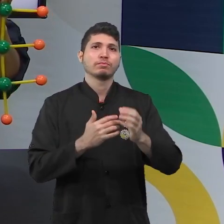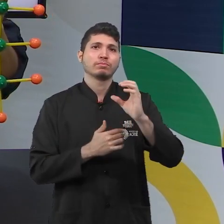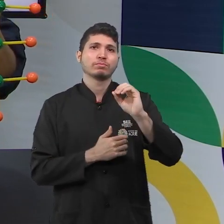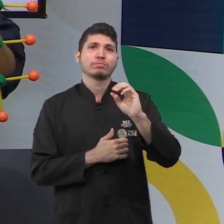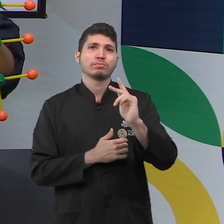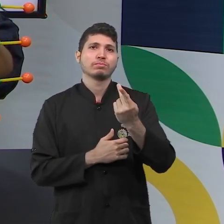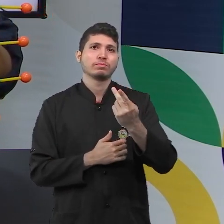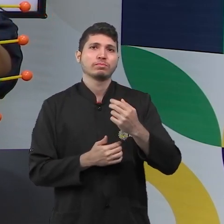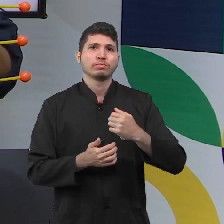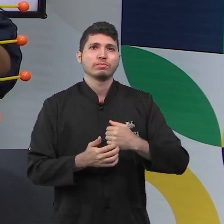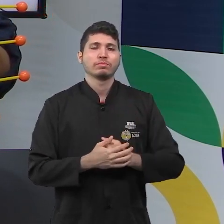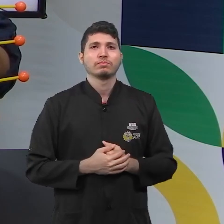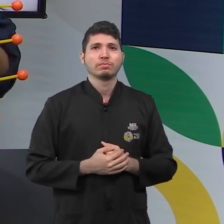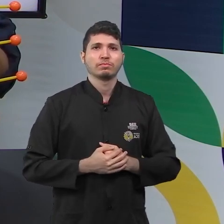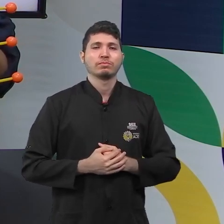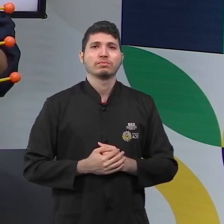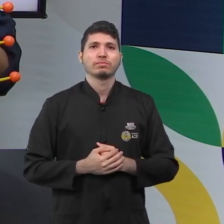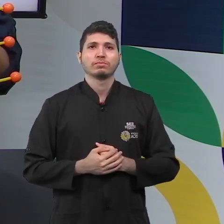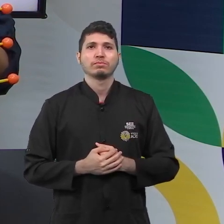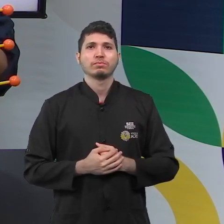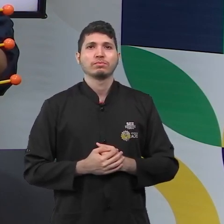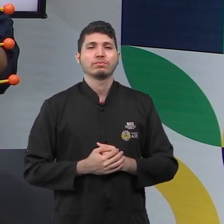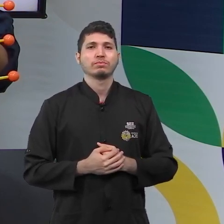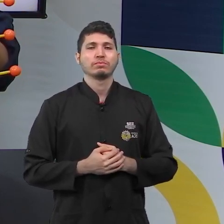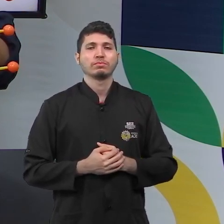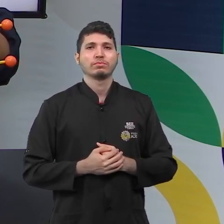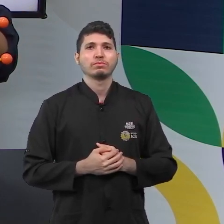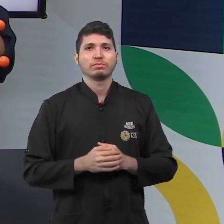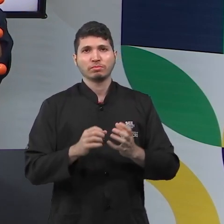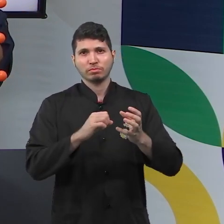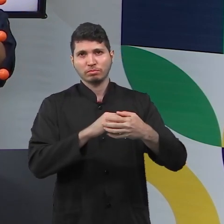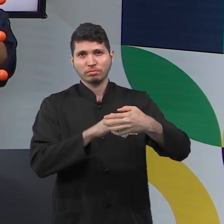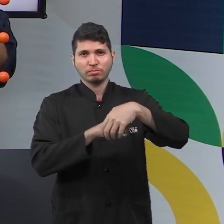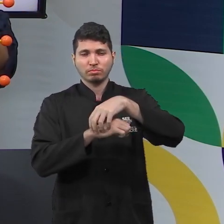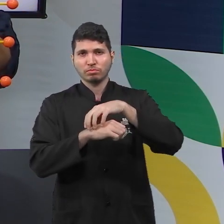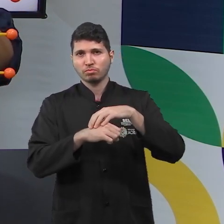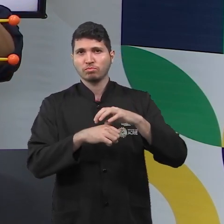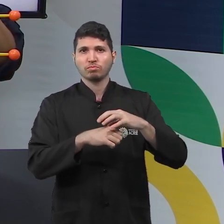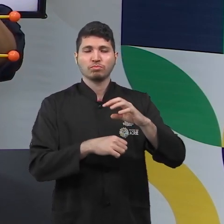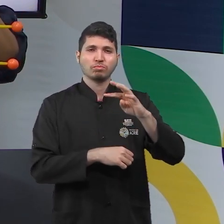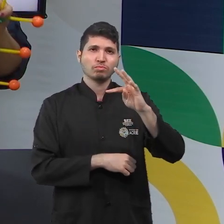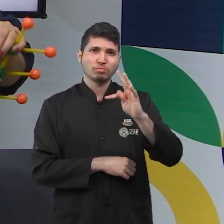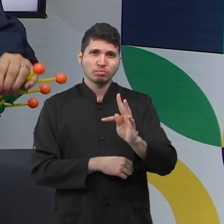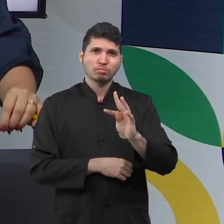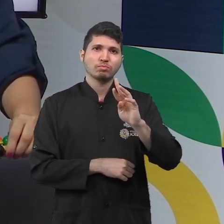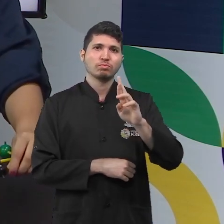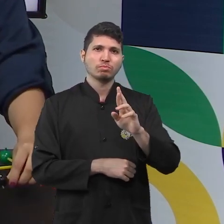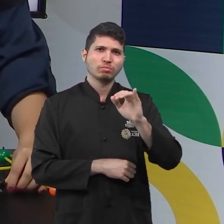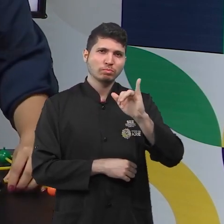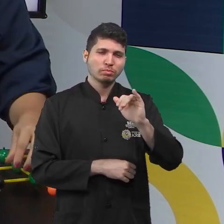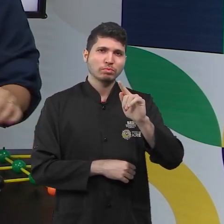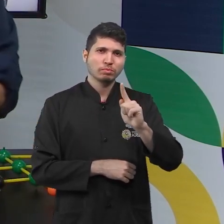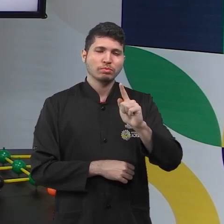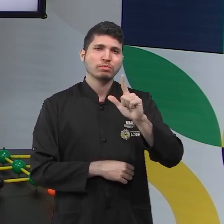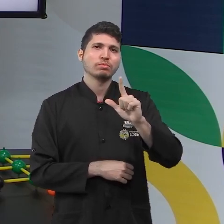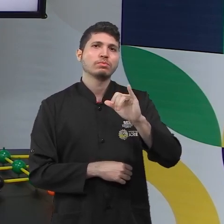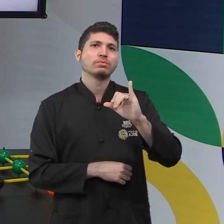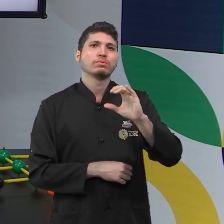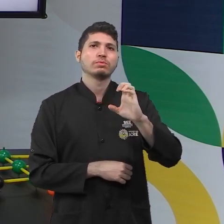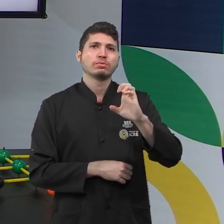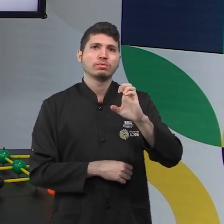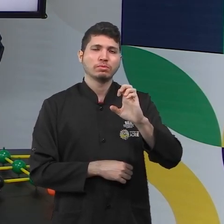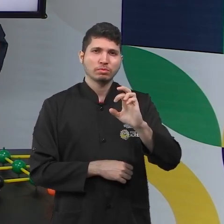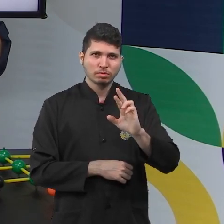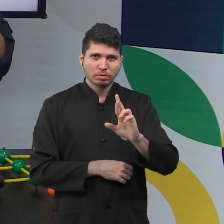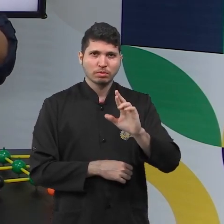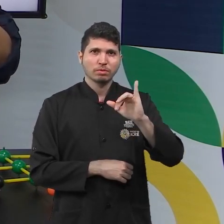e forma aqui, ó, a molécula do triglicerídeo. E juntamente com essa molécula, a gente vai ter